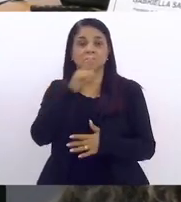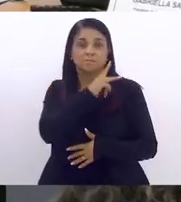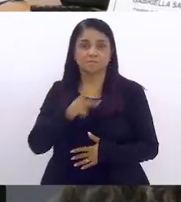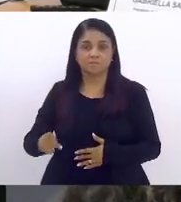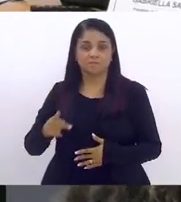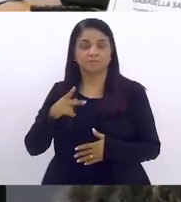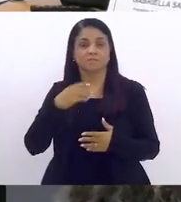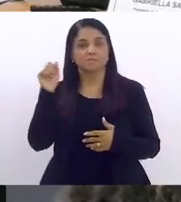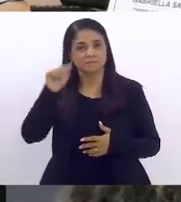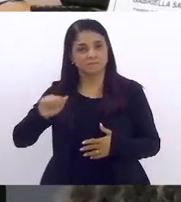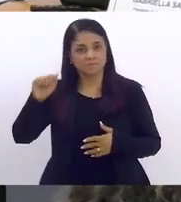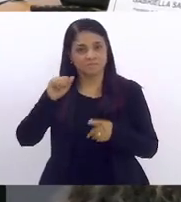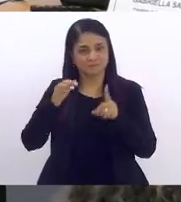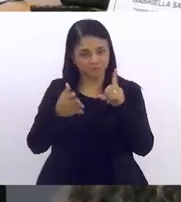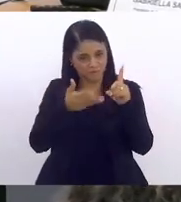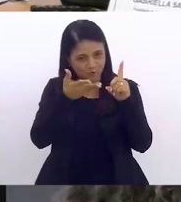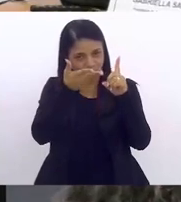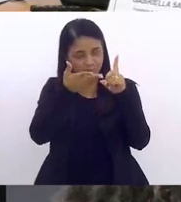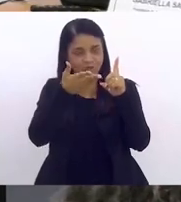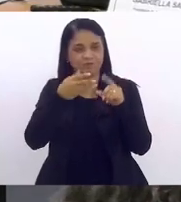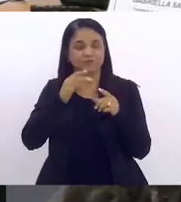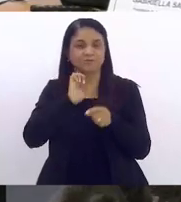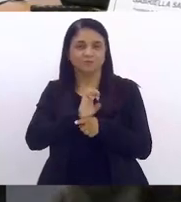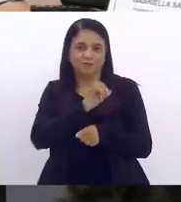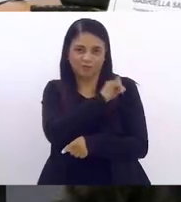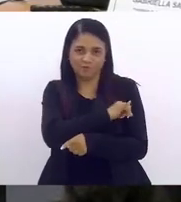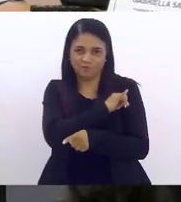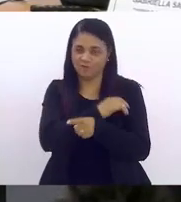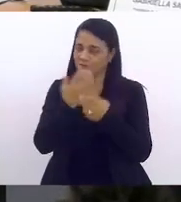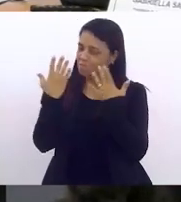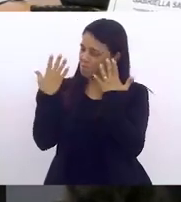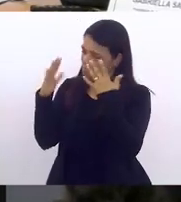Janeiro. Parabéns, Gabriela.